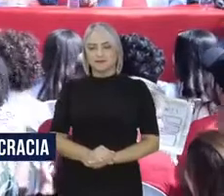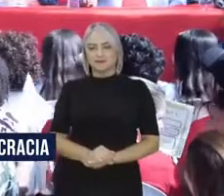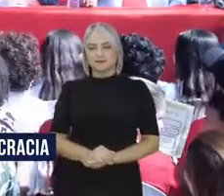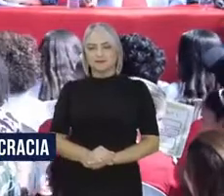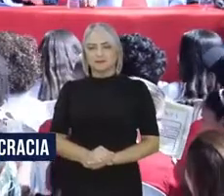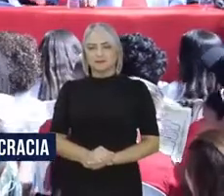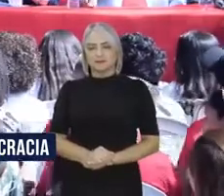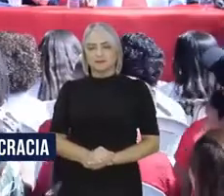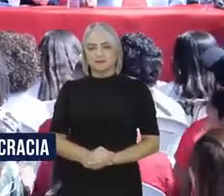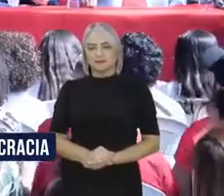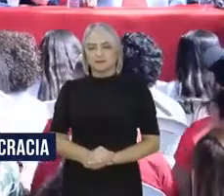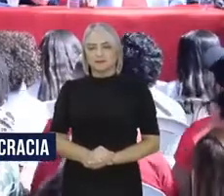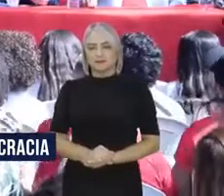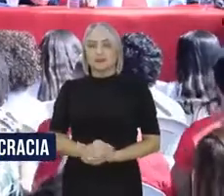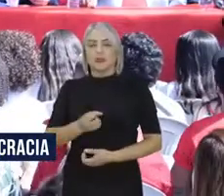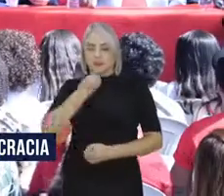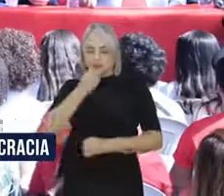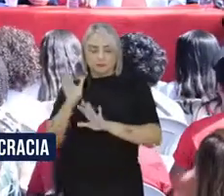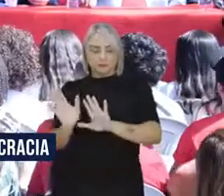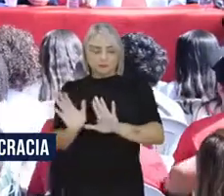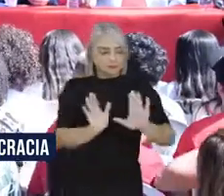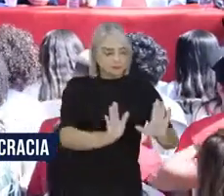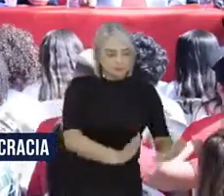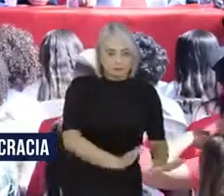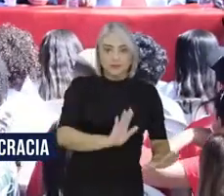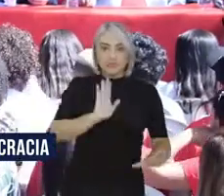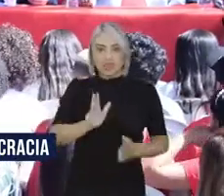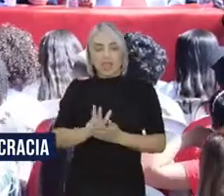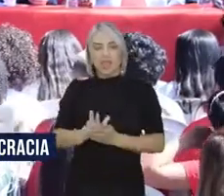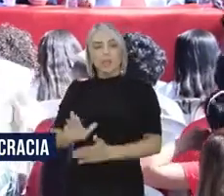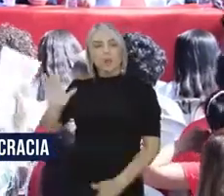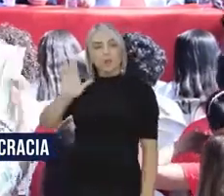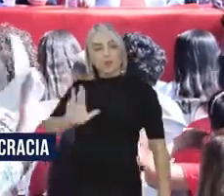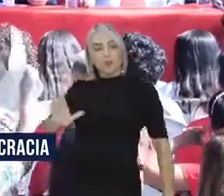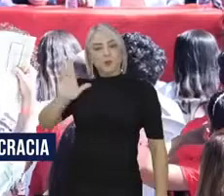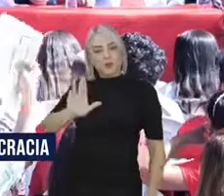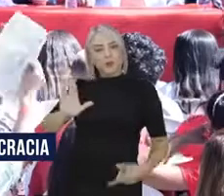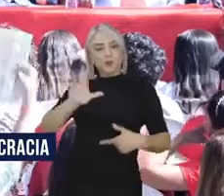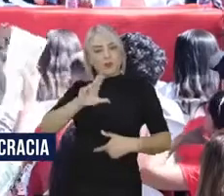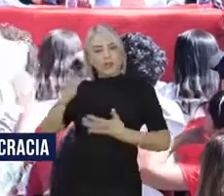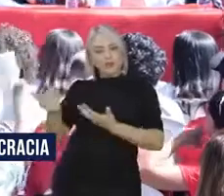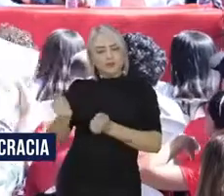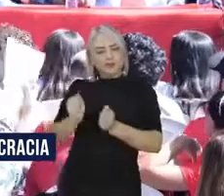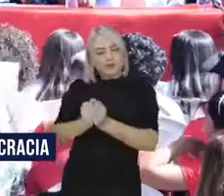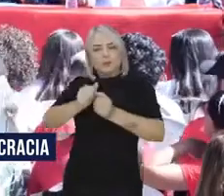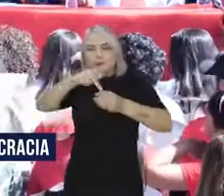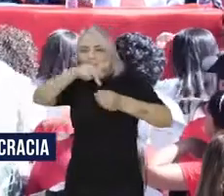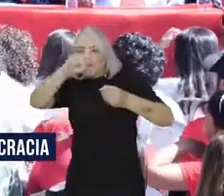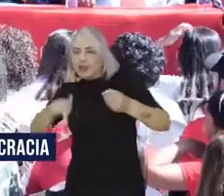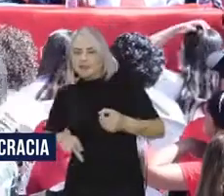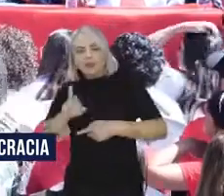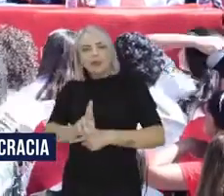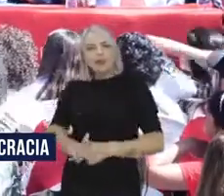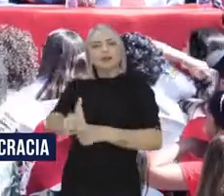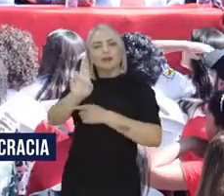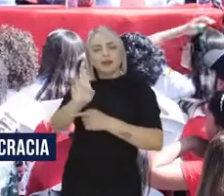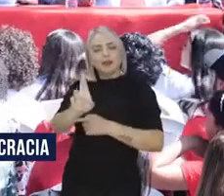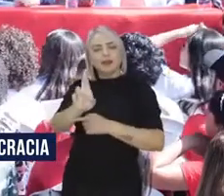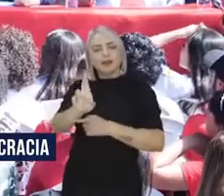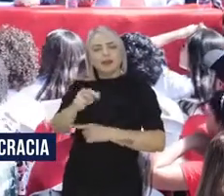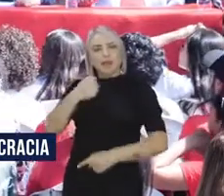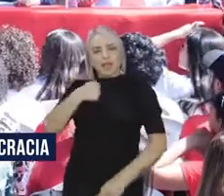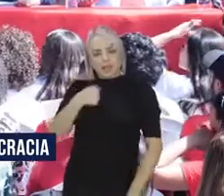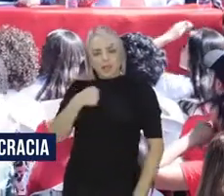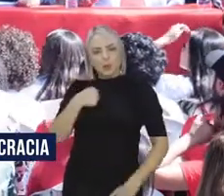Bom, gente, já que o Lula tá aqui, a juventude tá na quebrada, tá representando, eu e o Simba, a gente quer falar